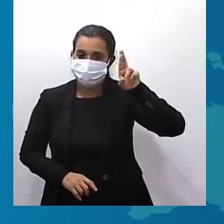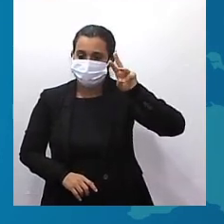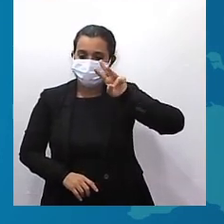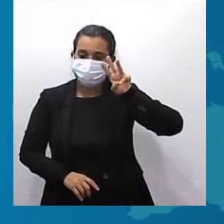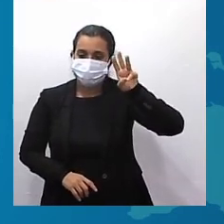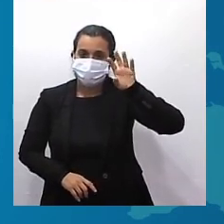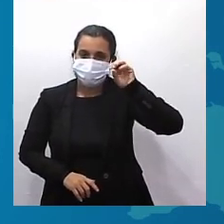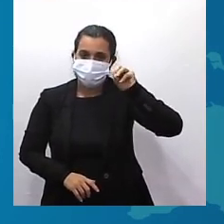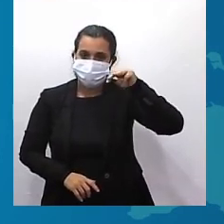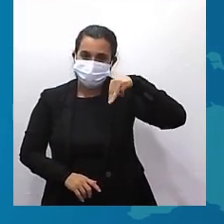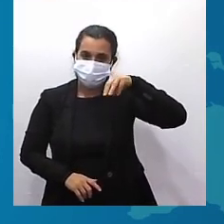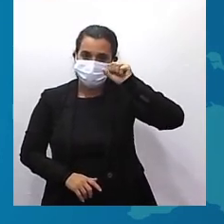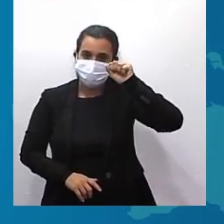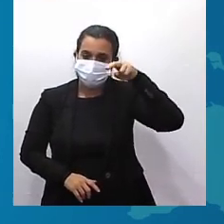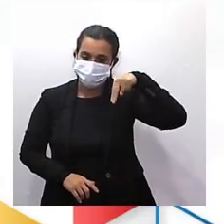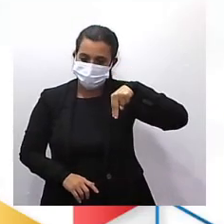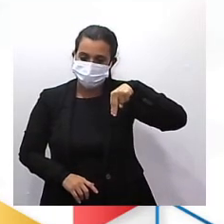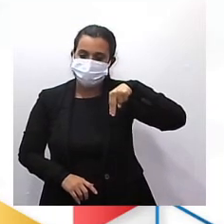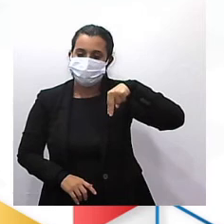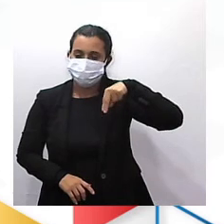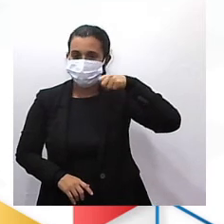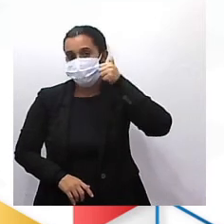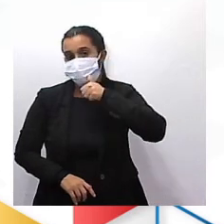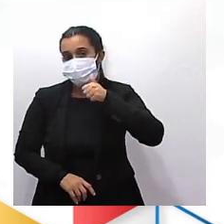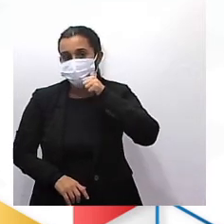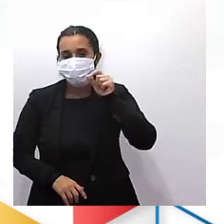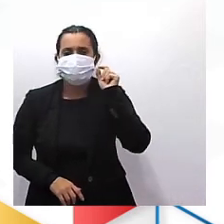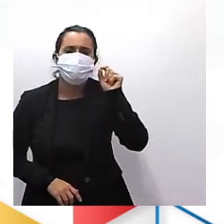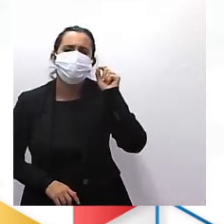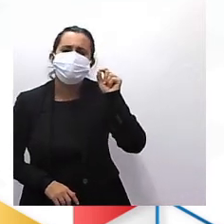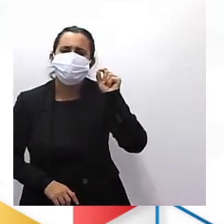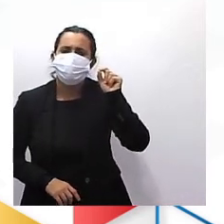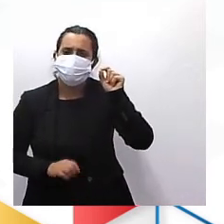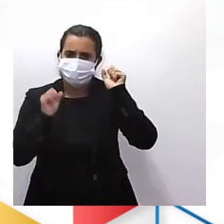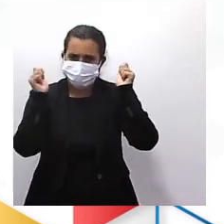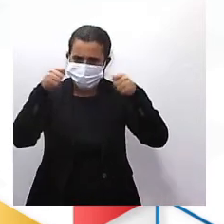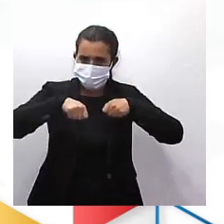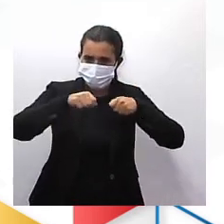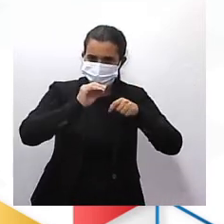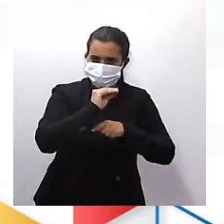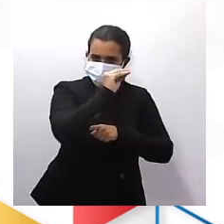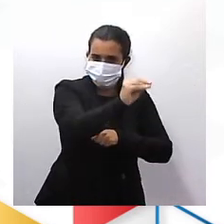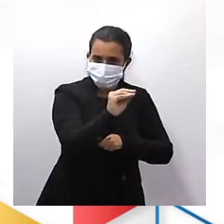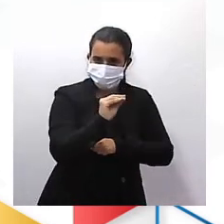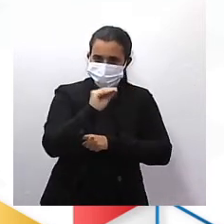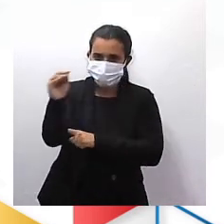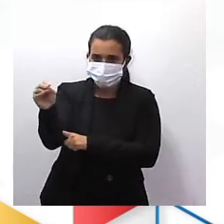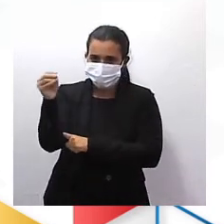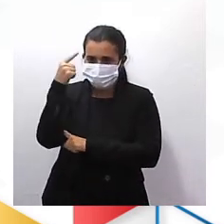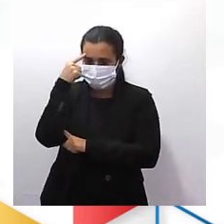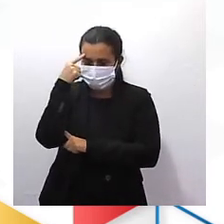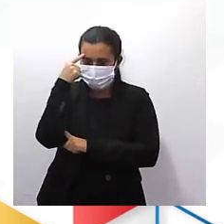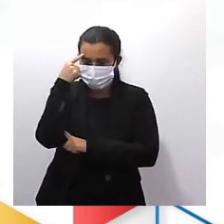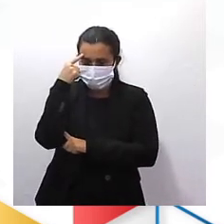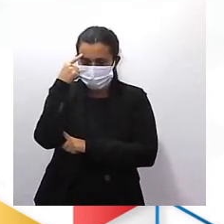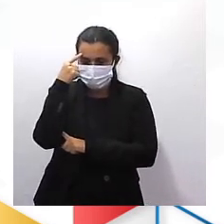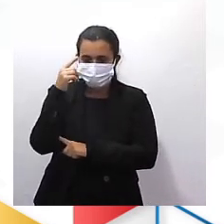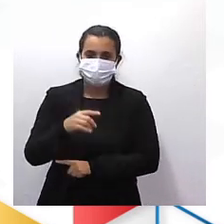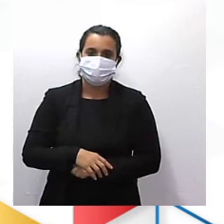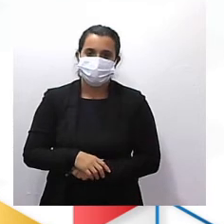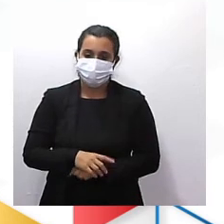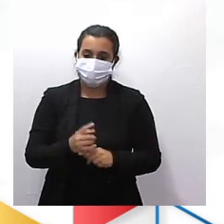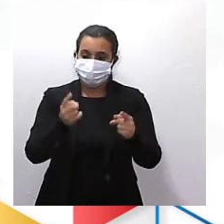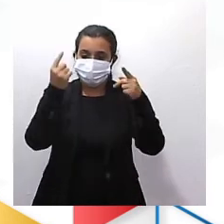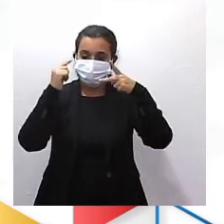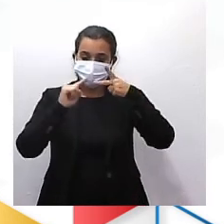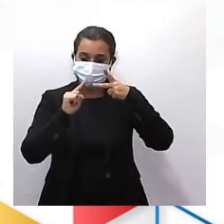Woman teletransport? A Mulher Maravilha, ela pode se transportar? Number 2. Can Wonder Woman heat vision?